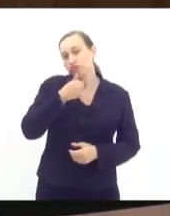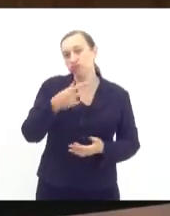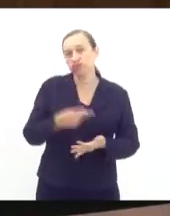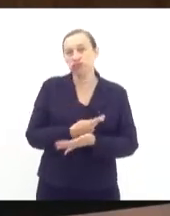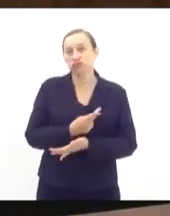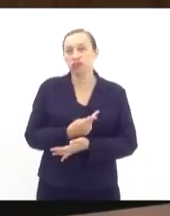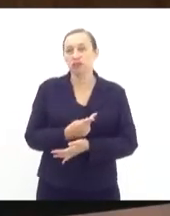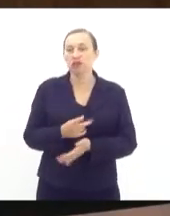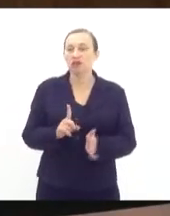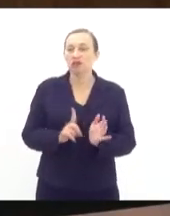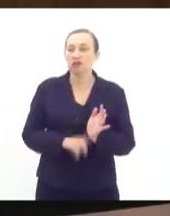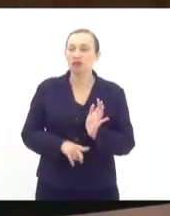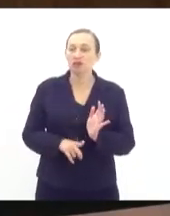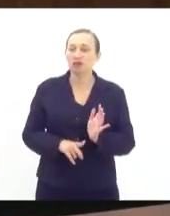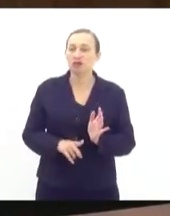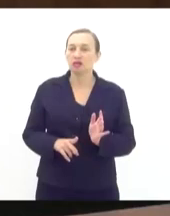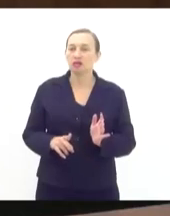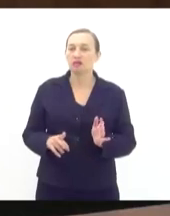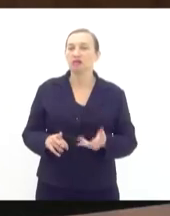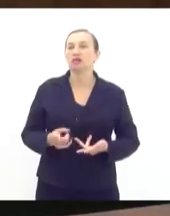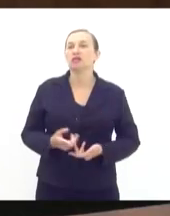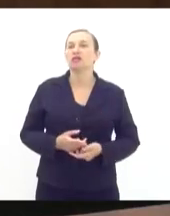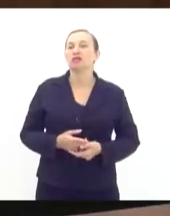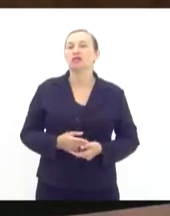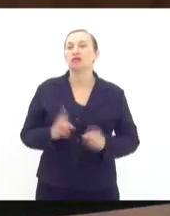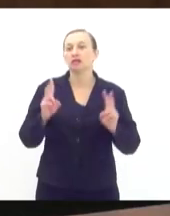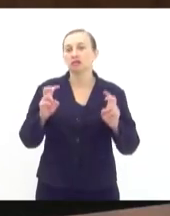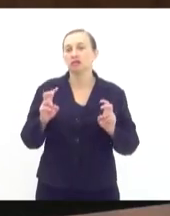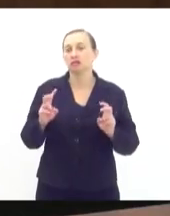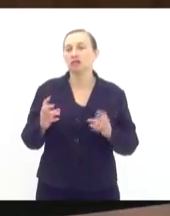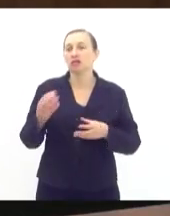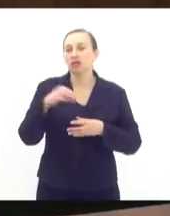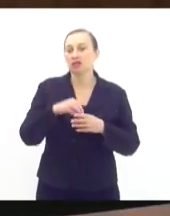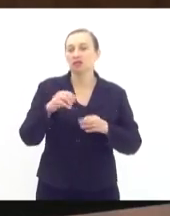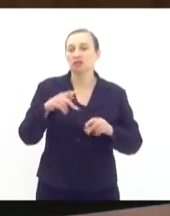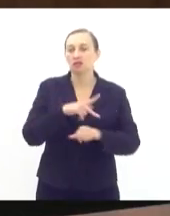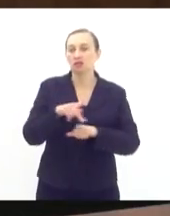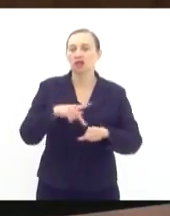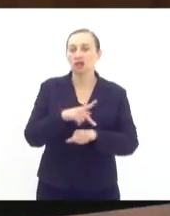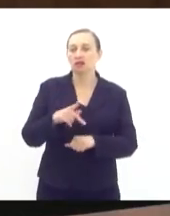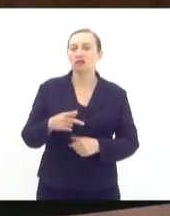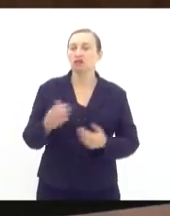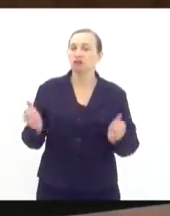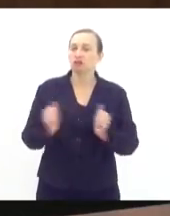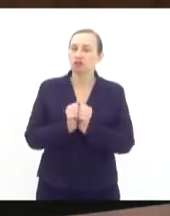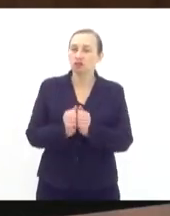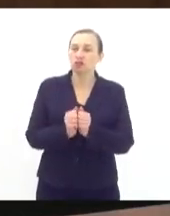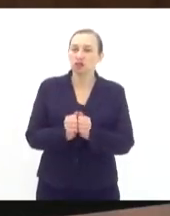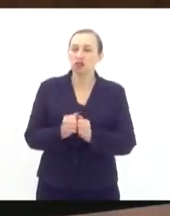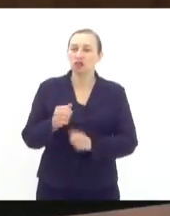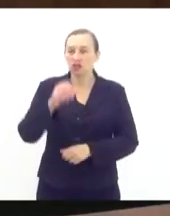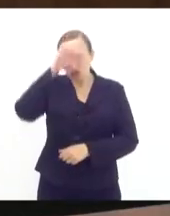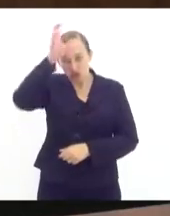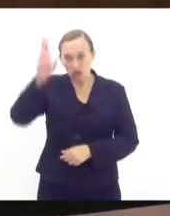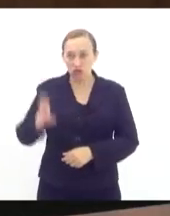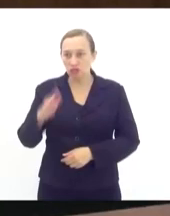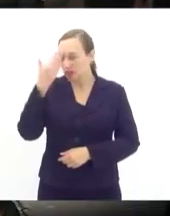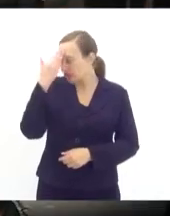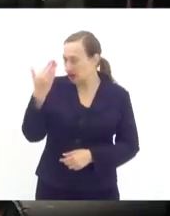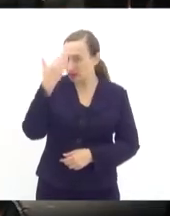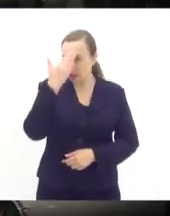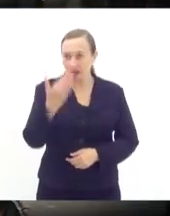e por menos episódios dessa forma aqui dentro do nosso país tamo junto tia Ju Obrigada